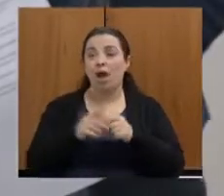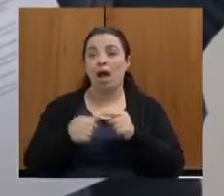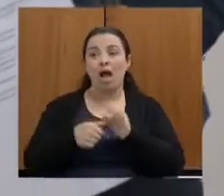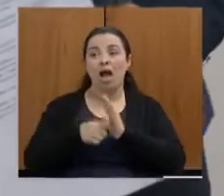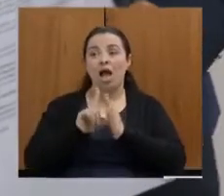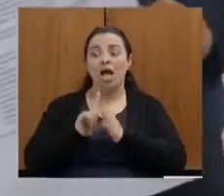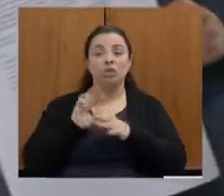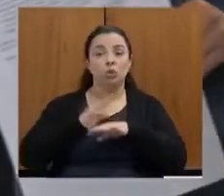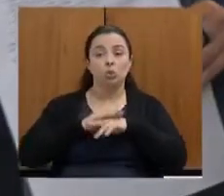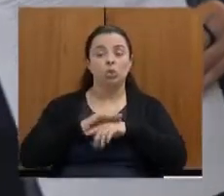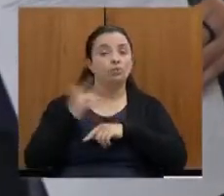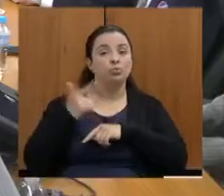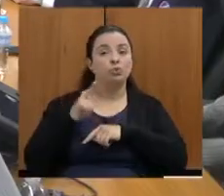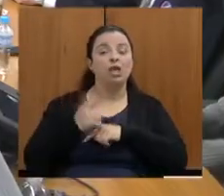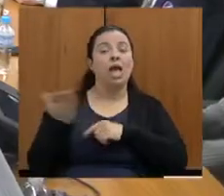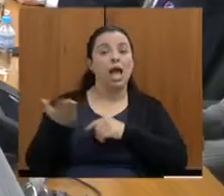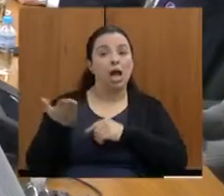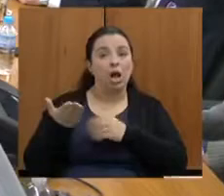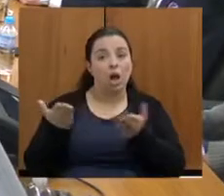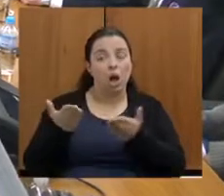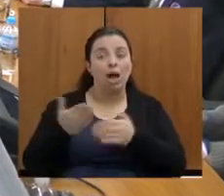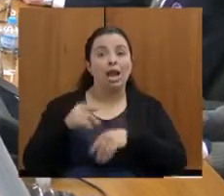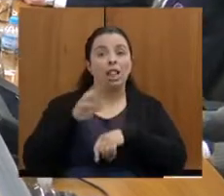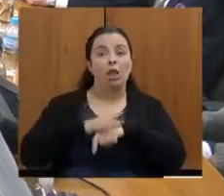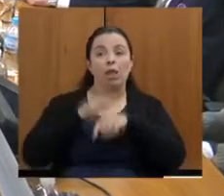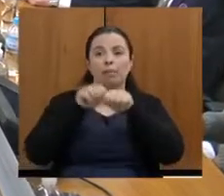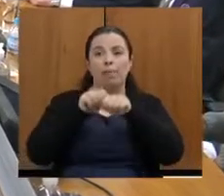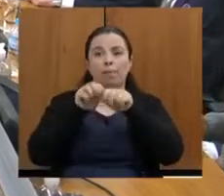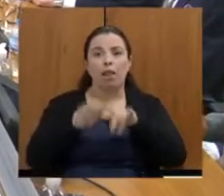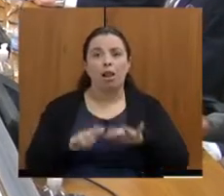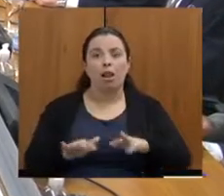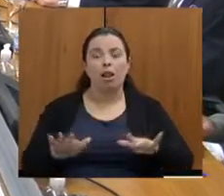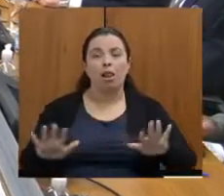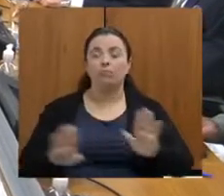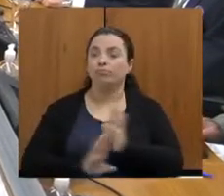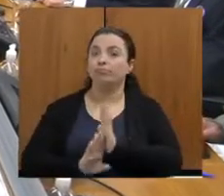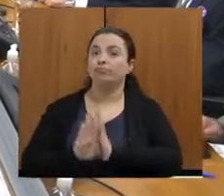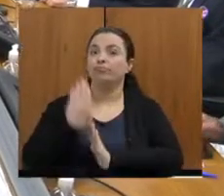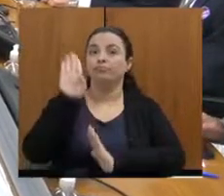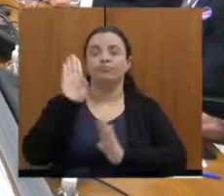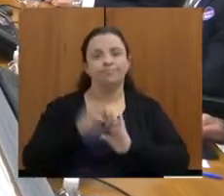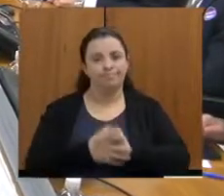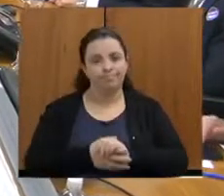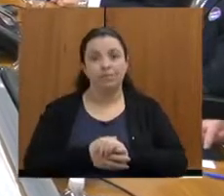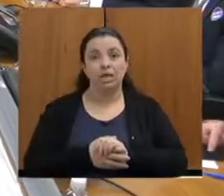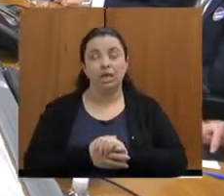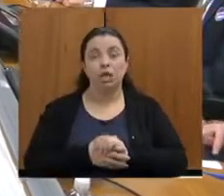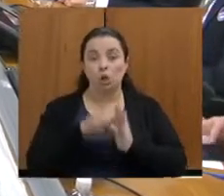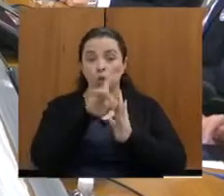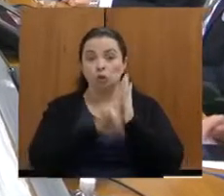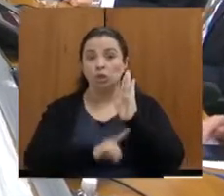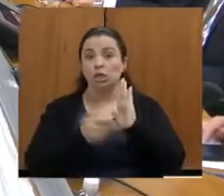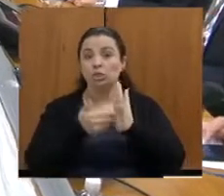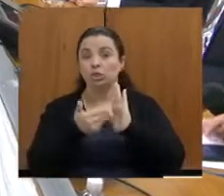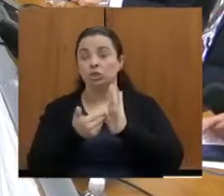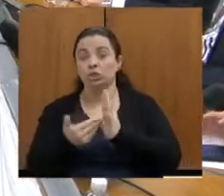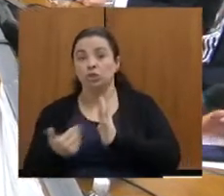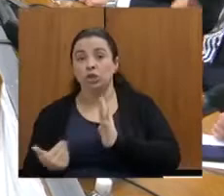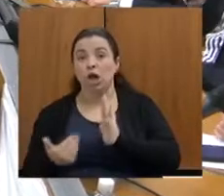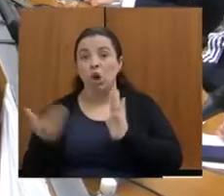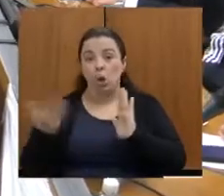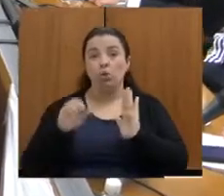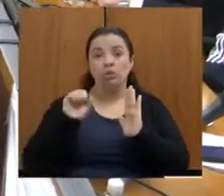se avolumam e a violação de direitos acontece no dia sim e no outro também